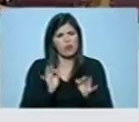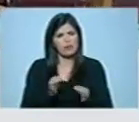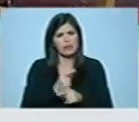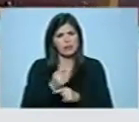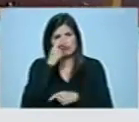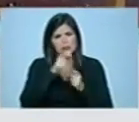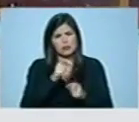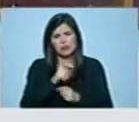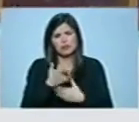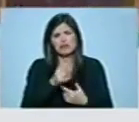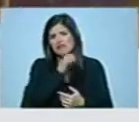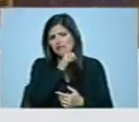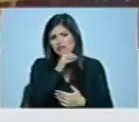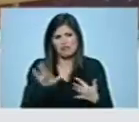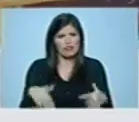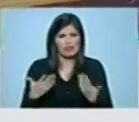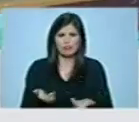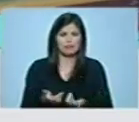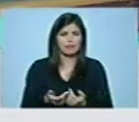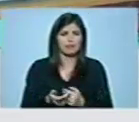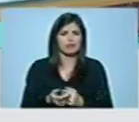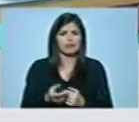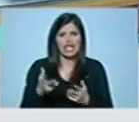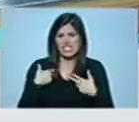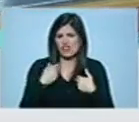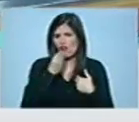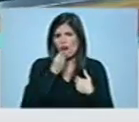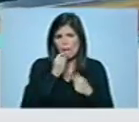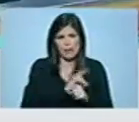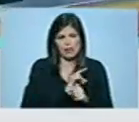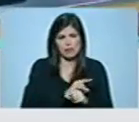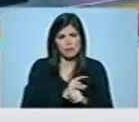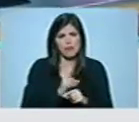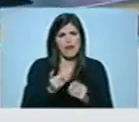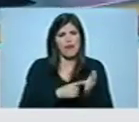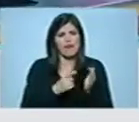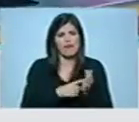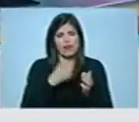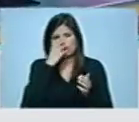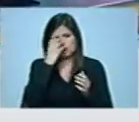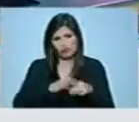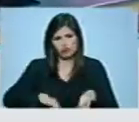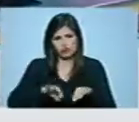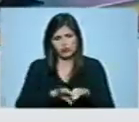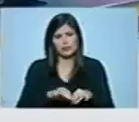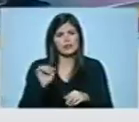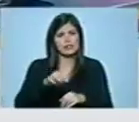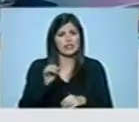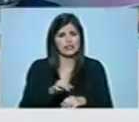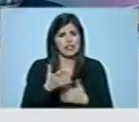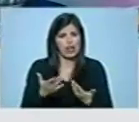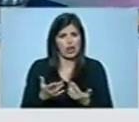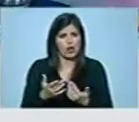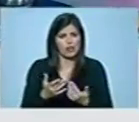hoje em dia não... Pronto, já não fazem esse jejum à sexta-feira. Não, já não fazem esse jejum. Falta colocar os enchidos, não? Pois, agora vou descolocar os